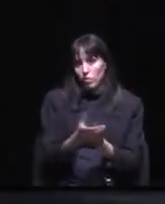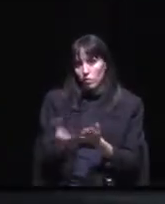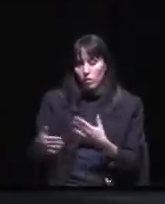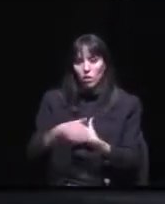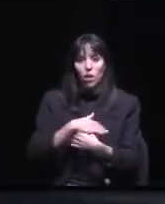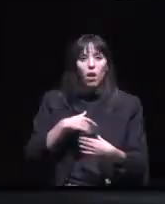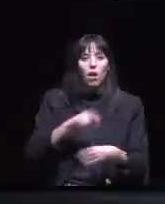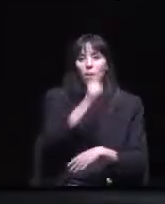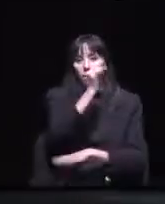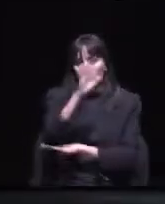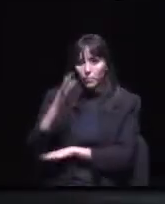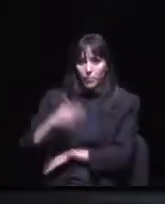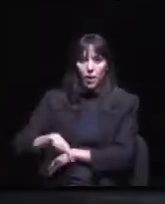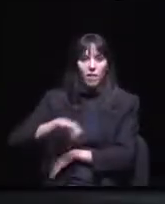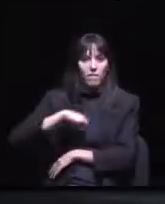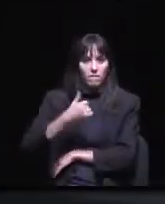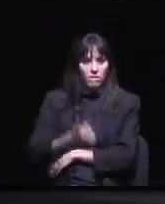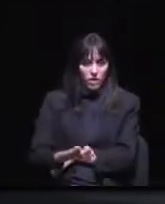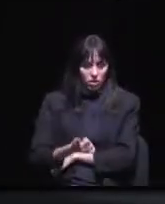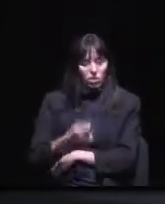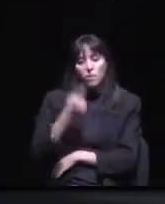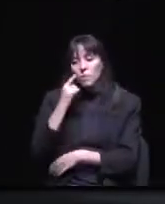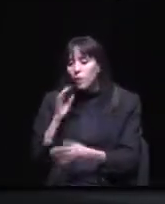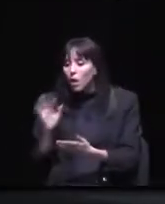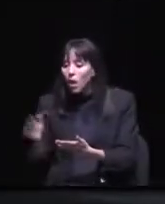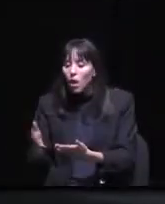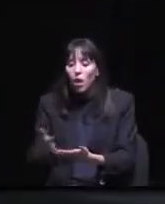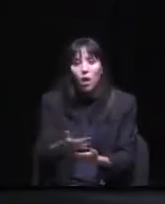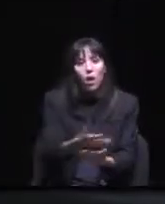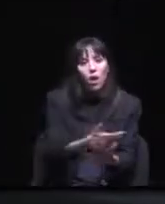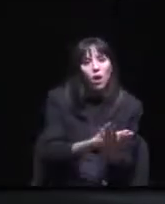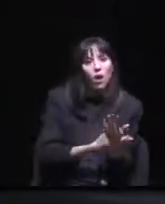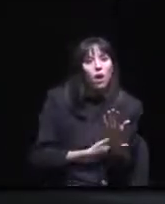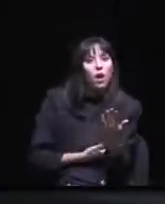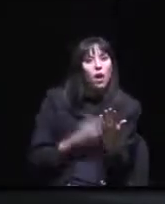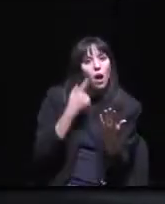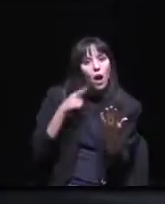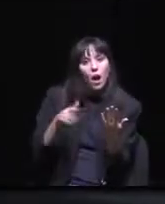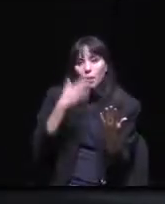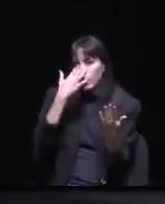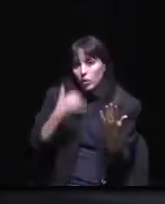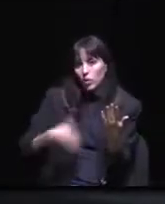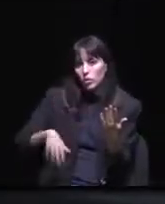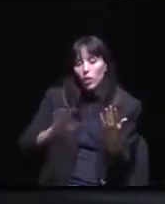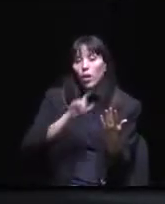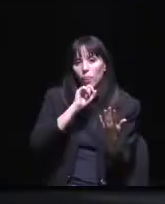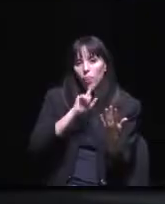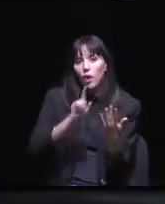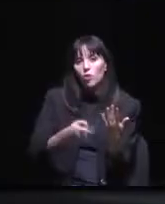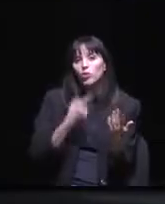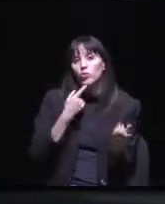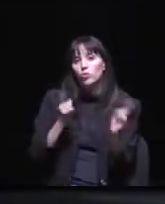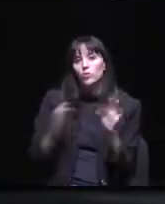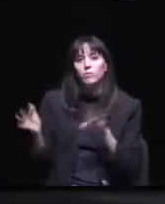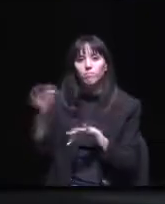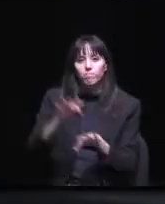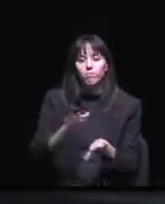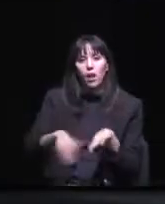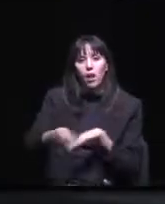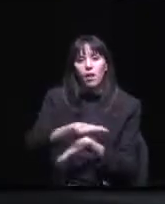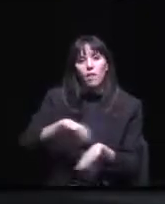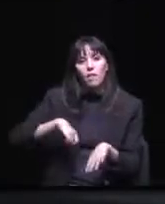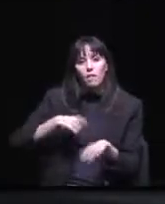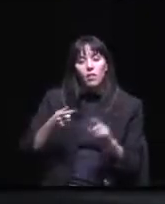das árvores e dos espaços verdes, que passam pelo levantamento de espaços expectantes ou abandonados passíveis de receberem novos espaços verdes,